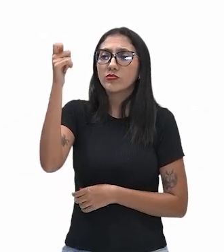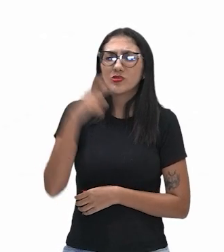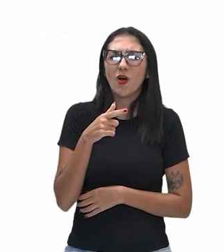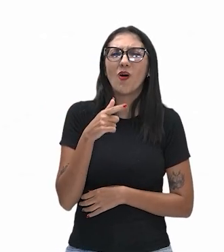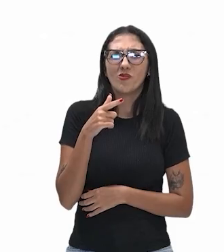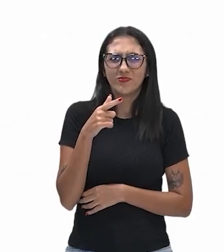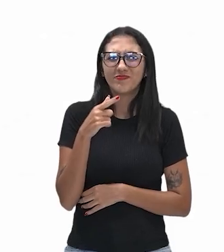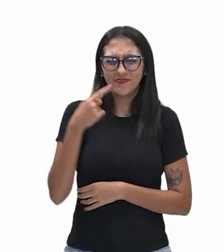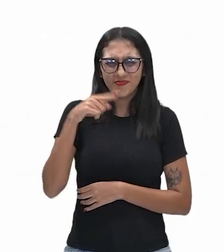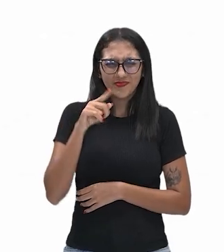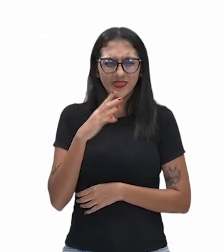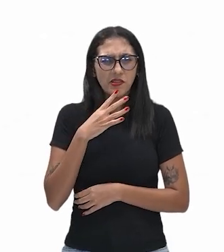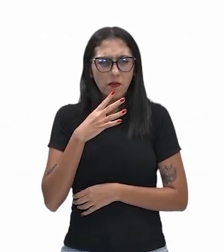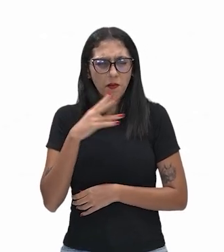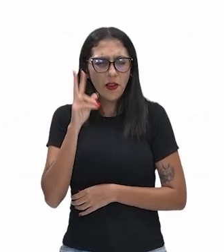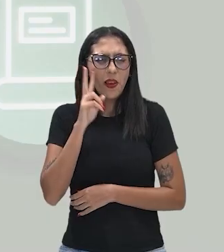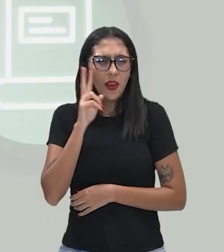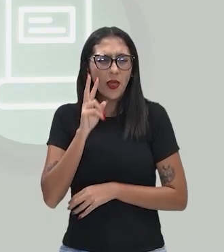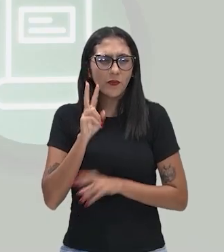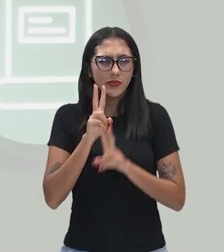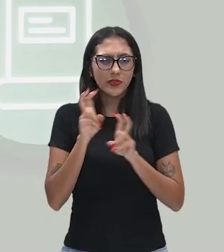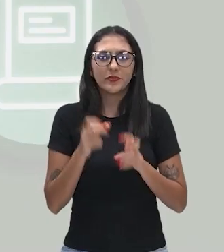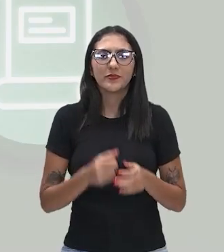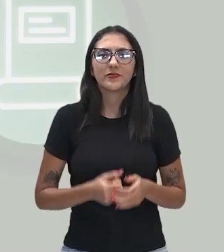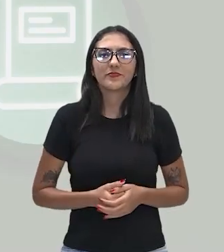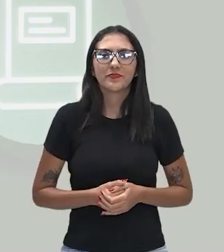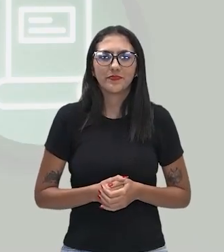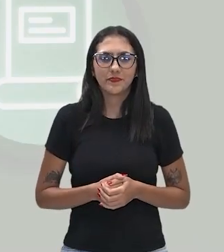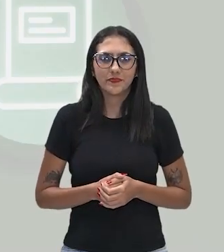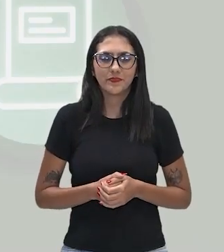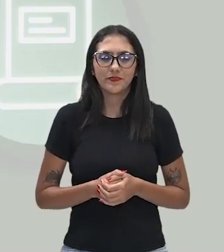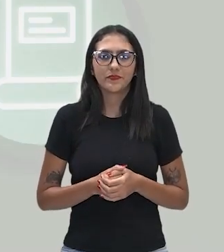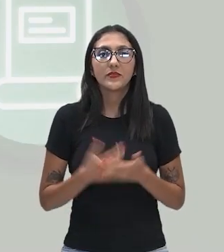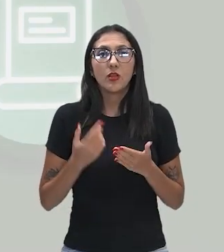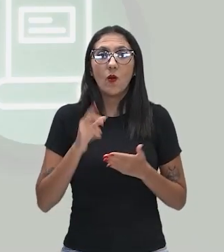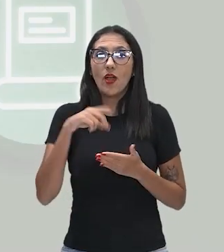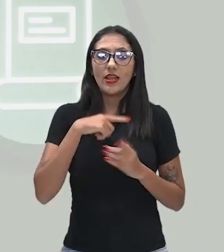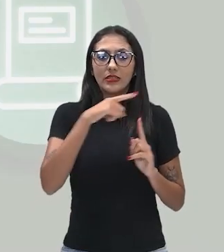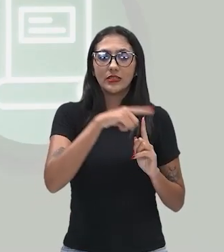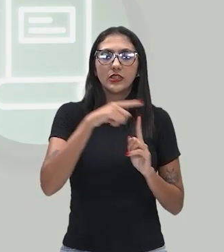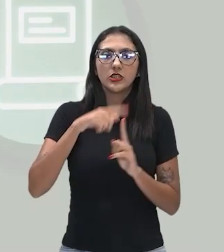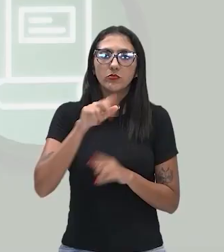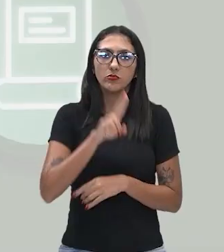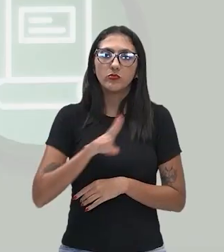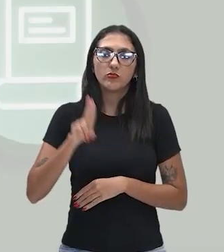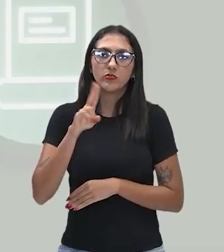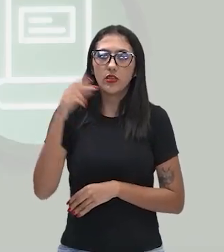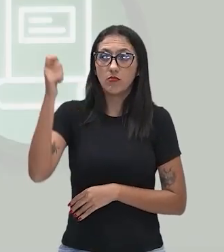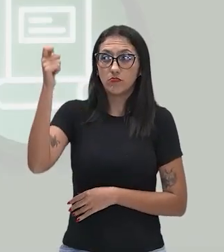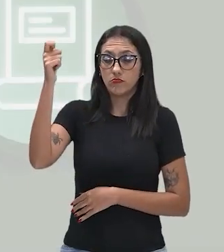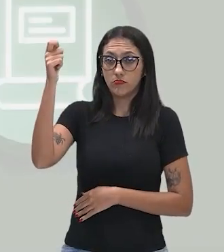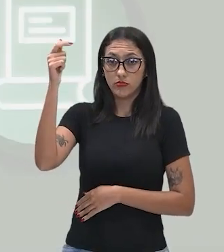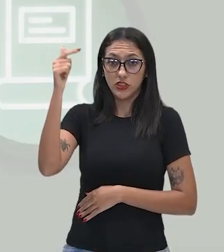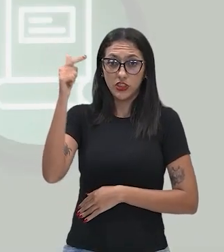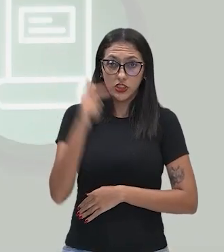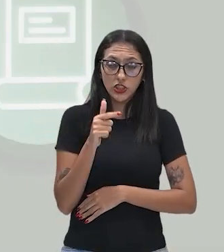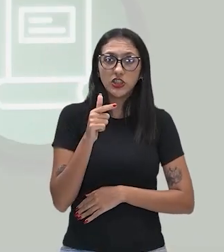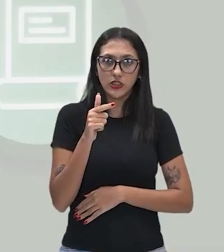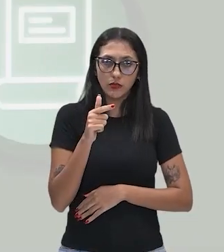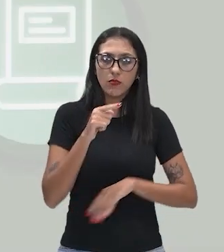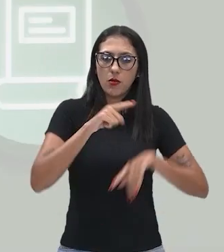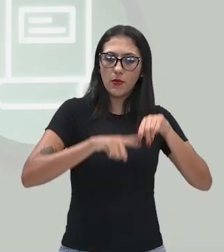desse conteúdo, tá, pessoal? Gente, efeito fotoelétrico, então, é quando a luz incide na